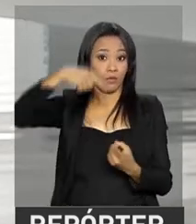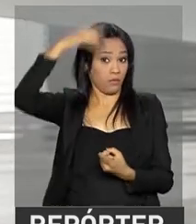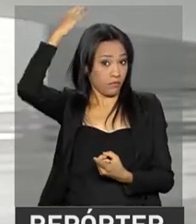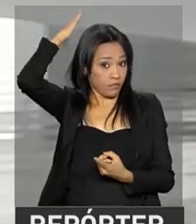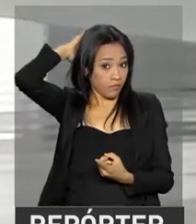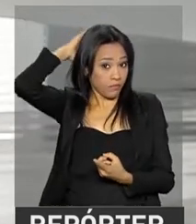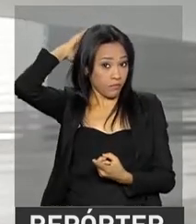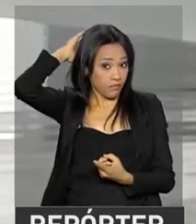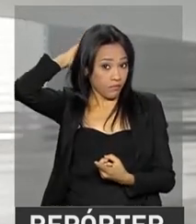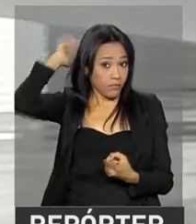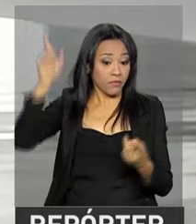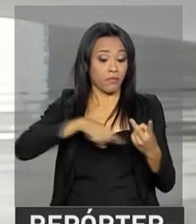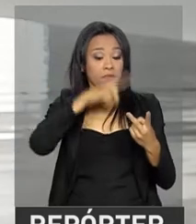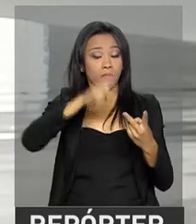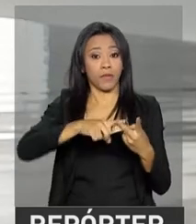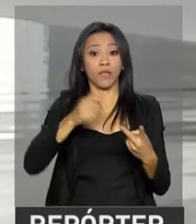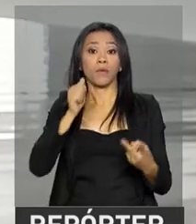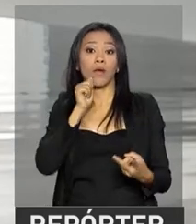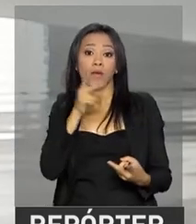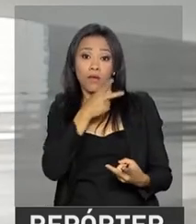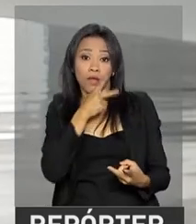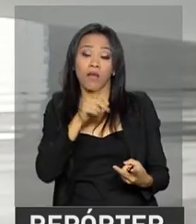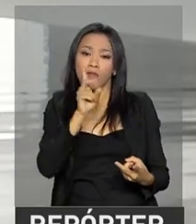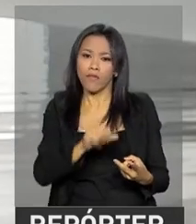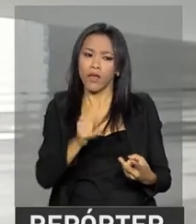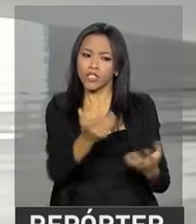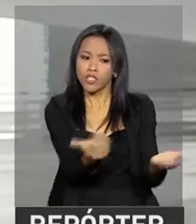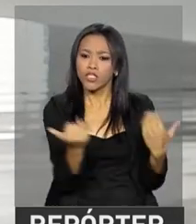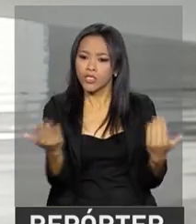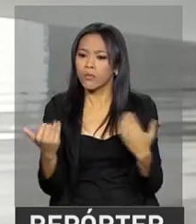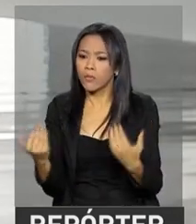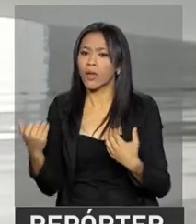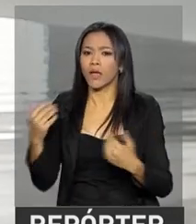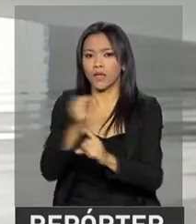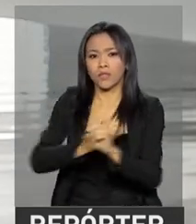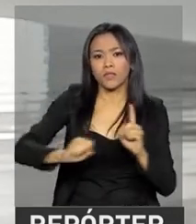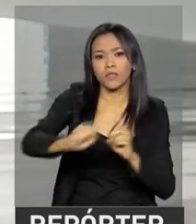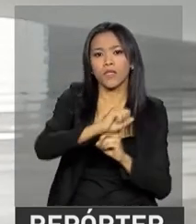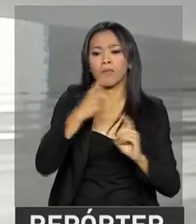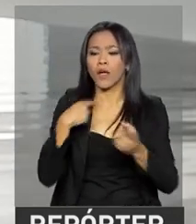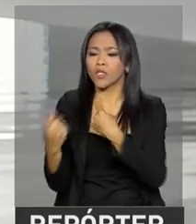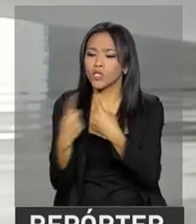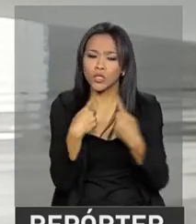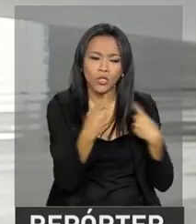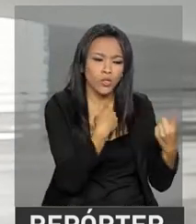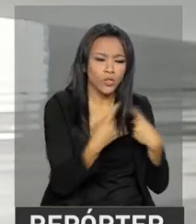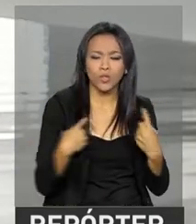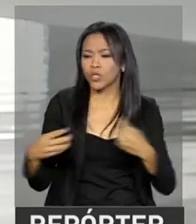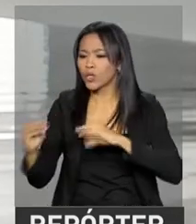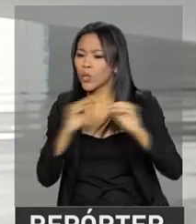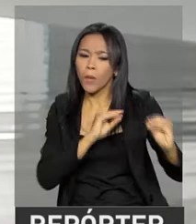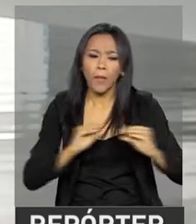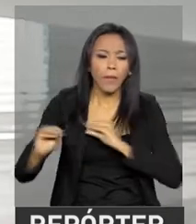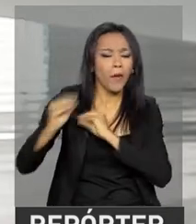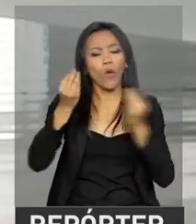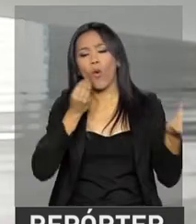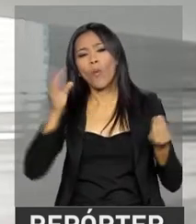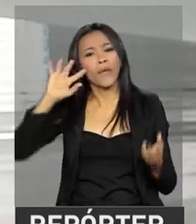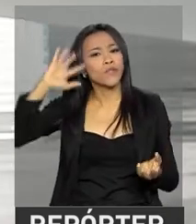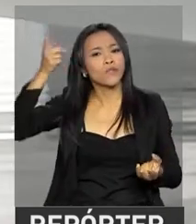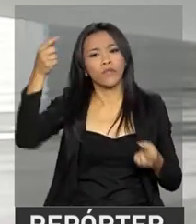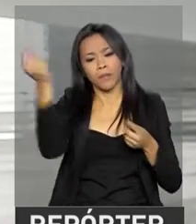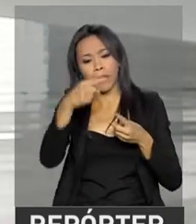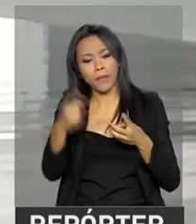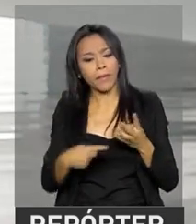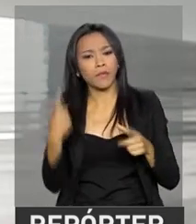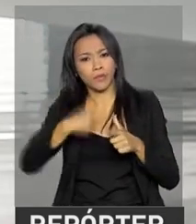A partir de agora, o Ministério vai fazer um debate com a sociedade sobre as alternativas para a proteção e propor medidas